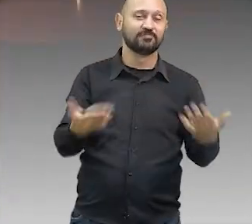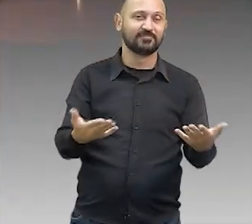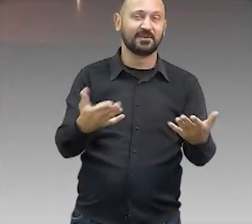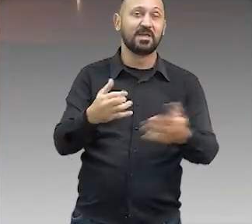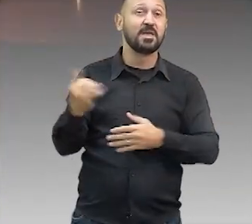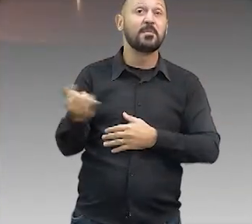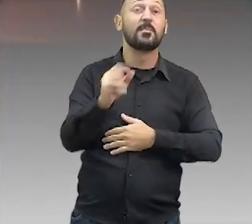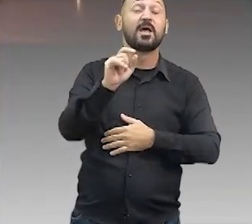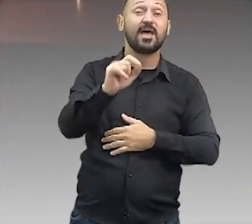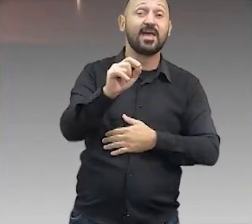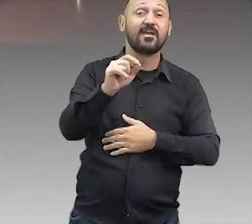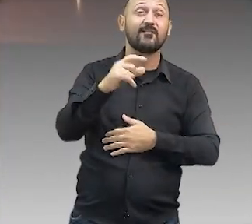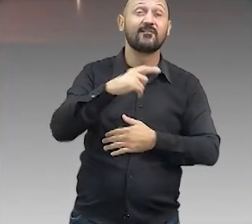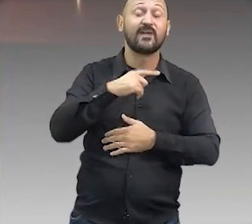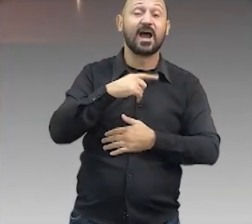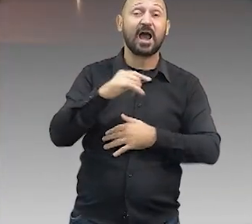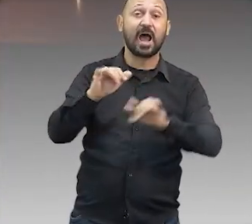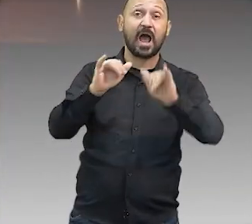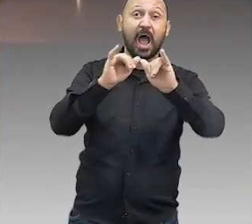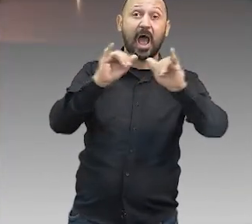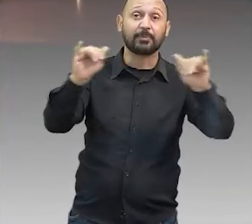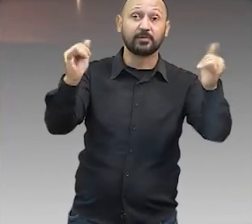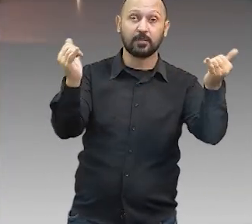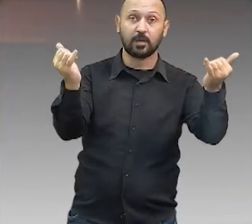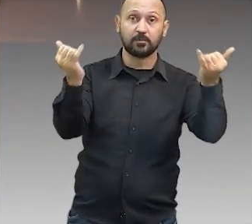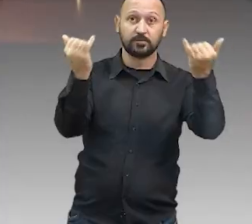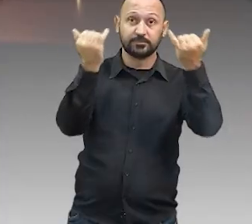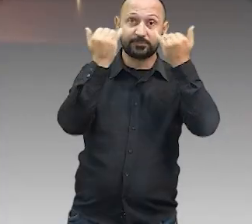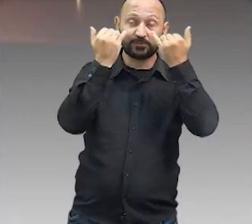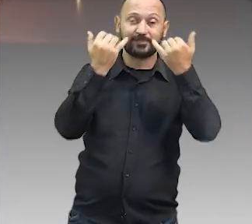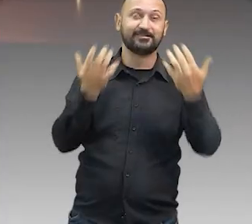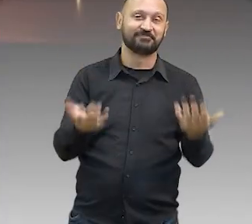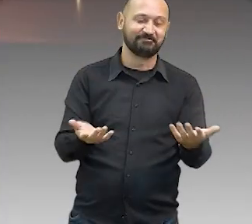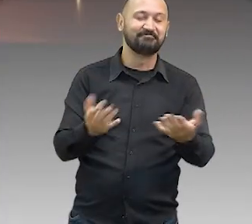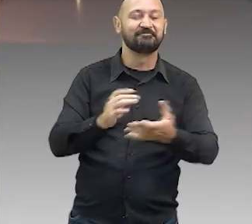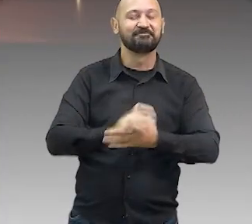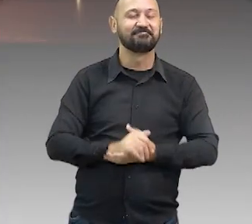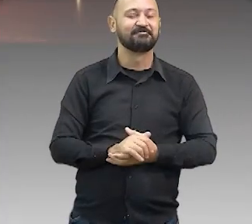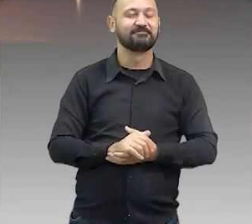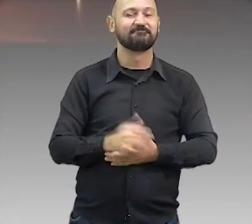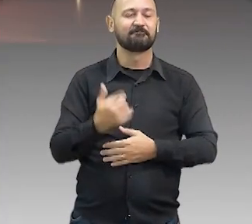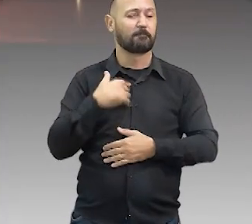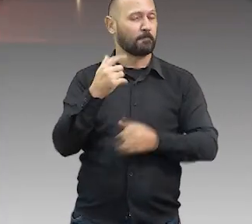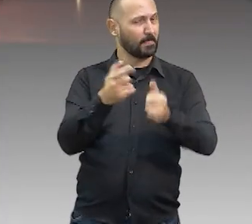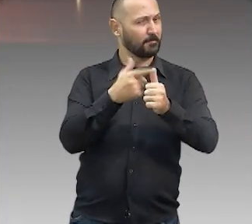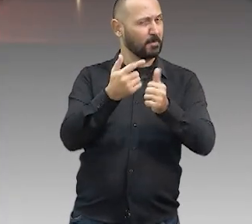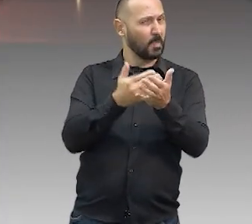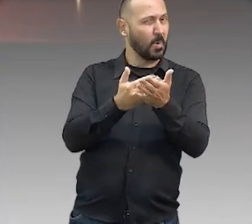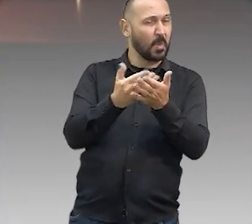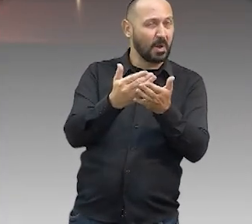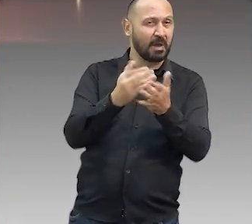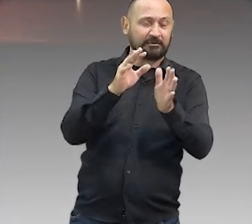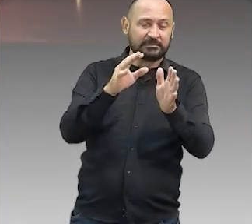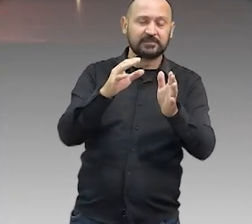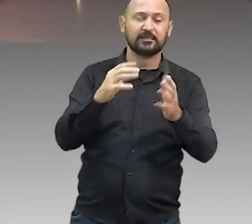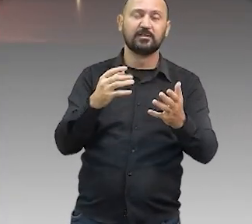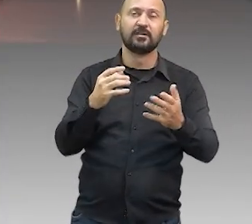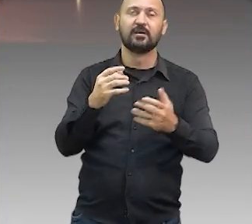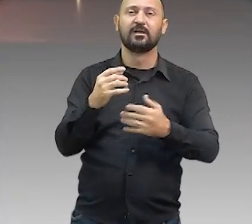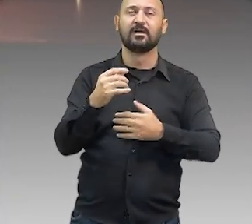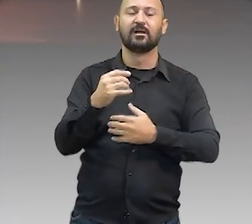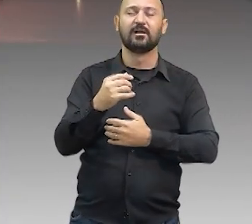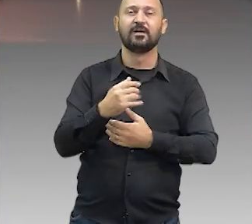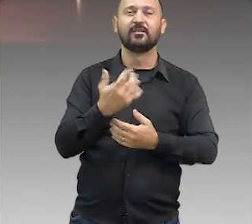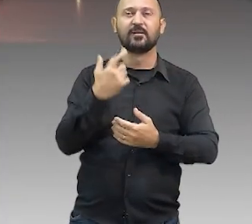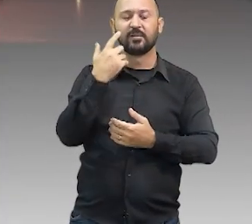informação. Então, quando a gente, no primeiro momento, quando veio a ideia, o Miro teve a ideia da